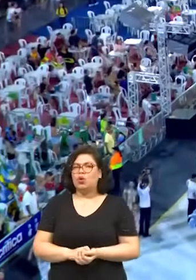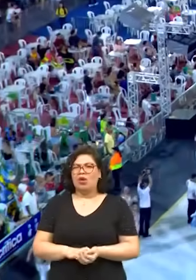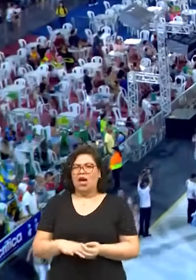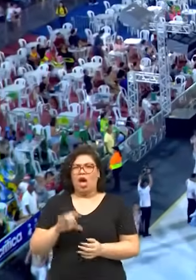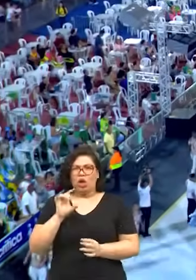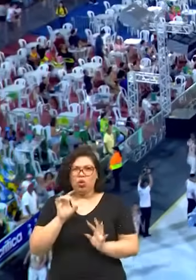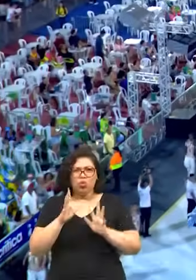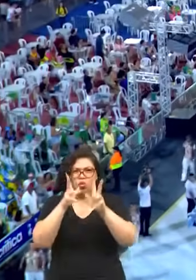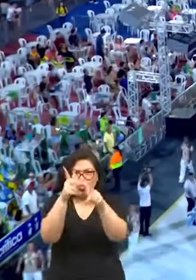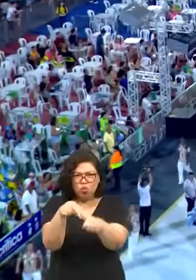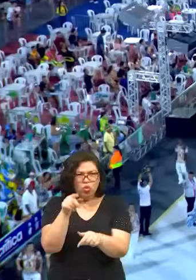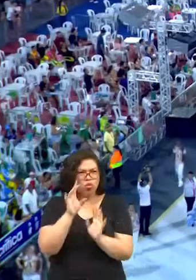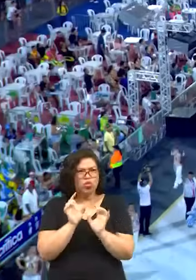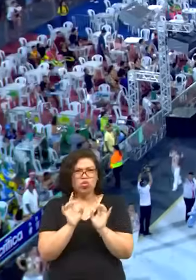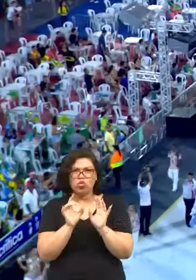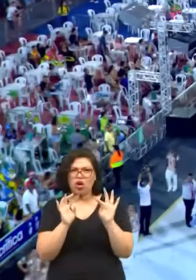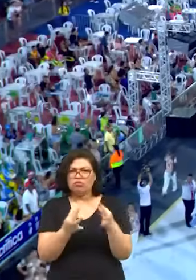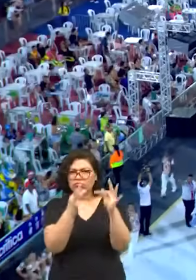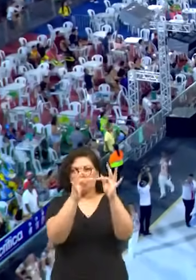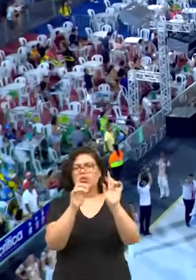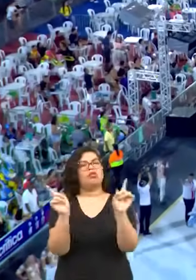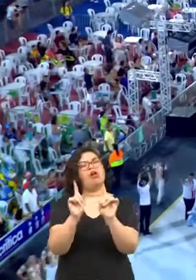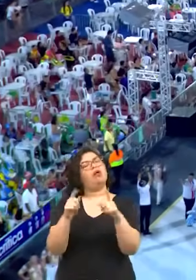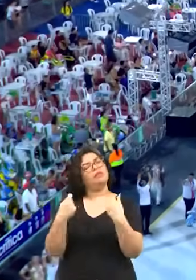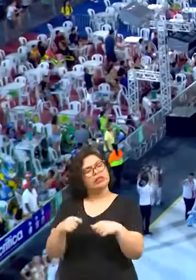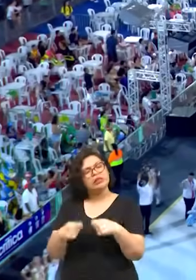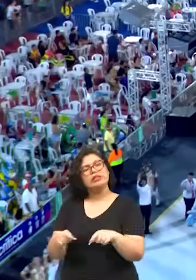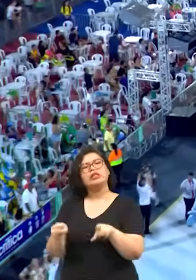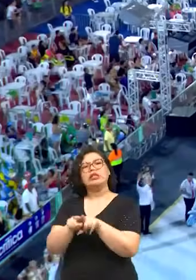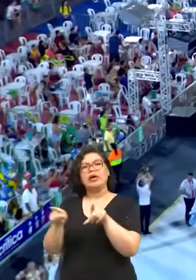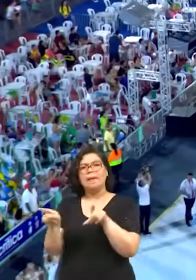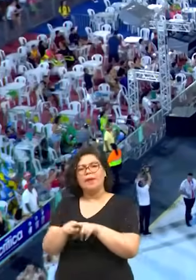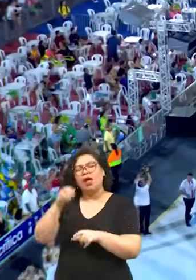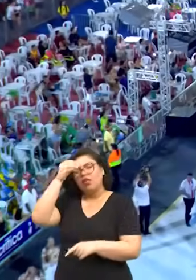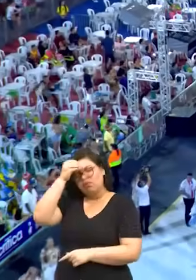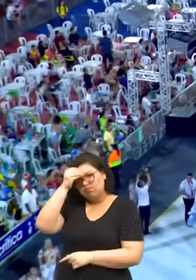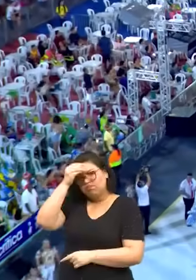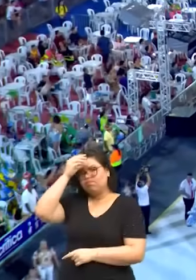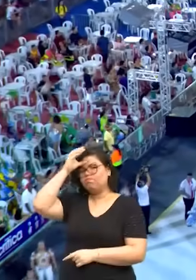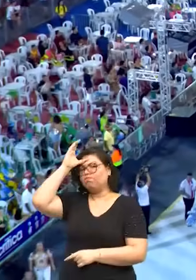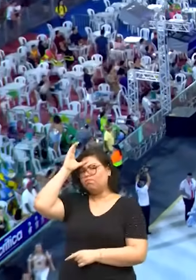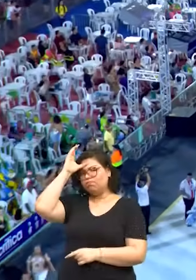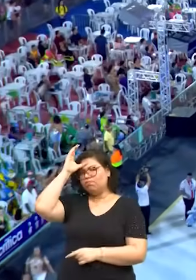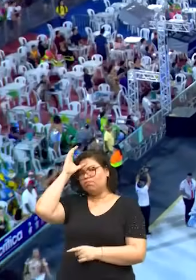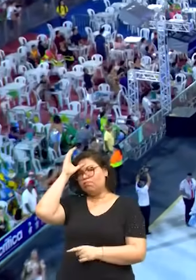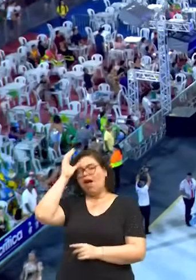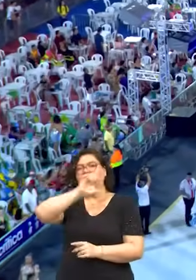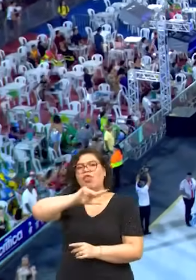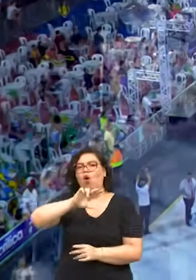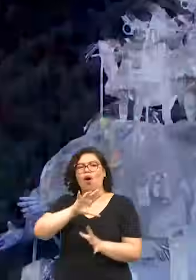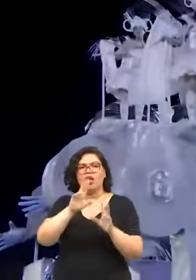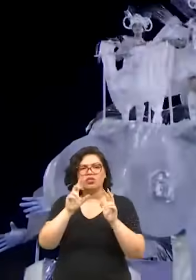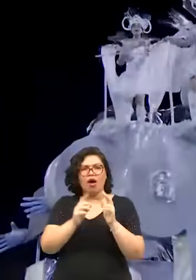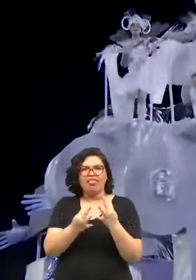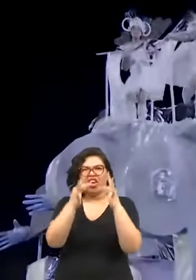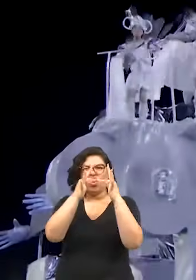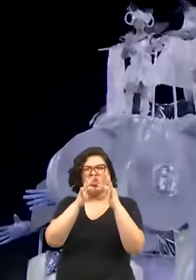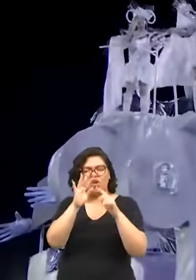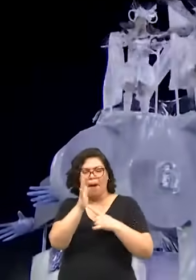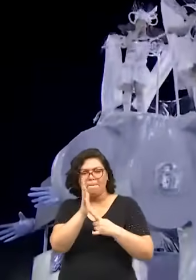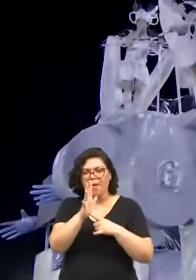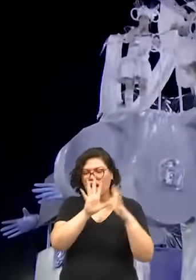na mão da tecnologia. Temos que também avançar tendo conhecimento, não podemos ser dominados ali pela máquina, né? Temos